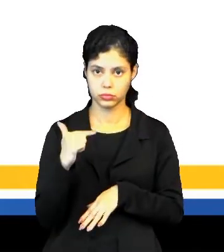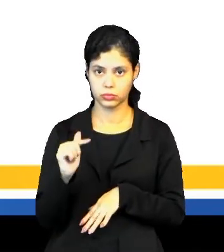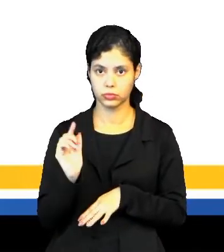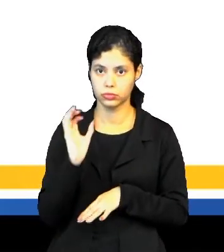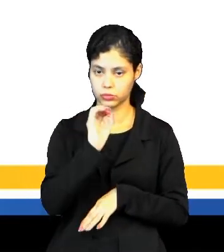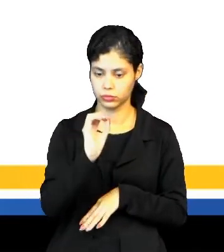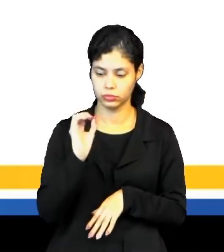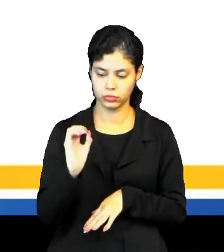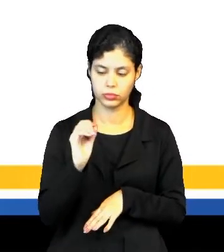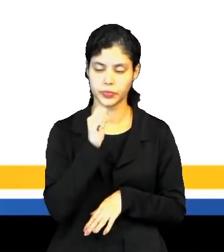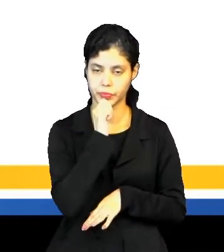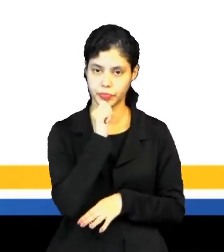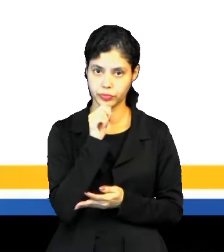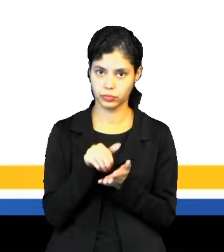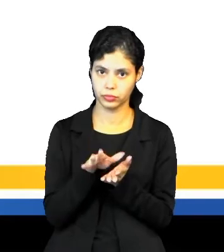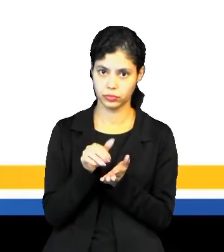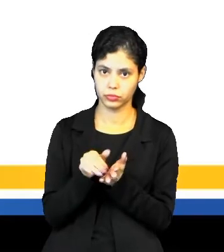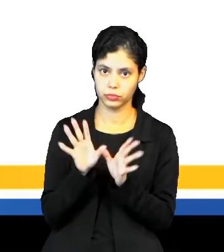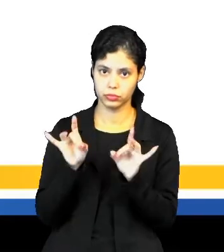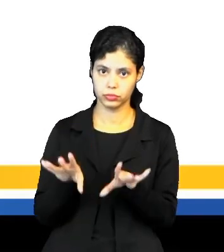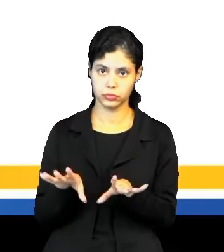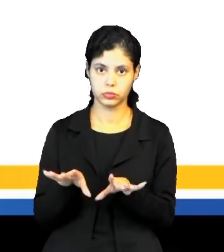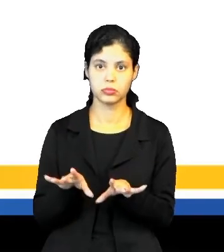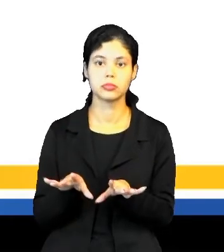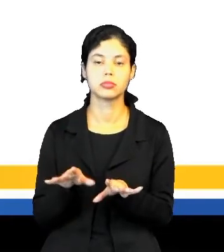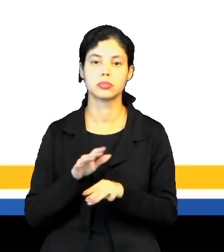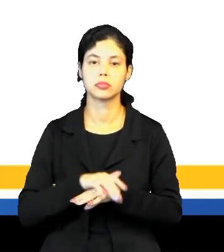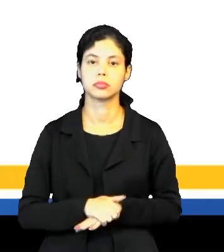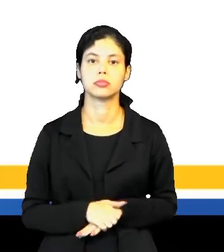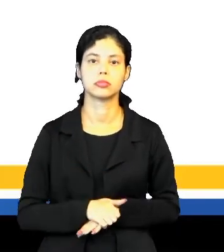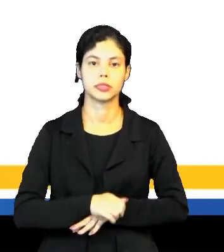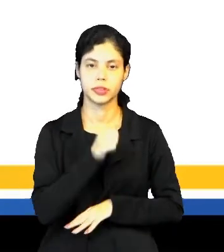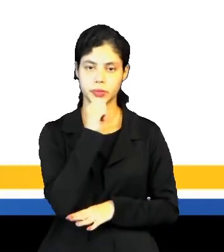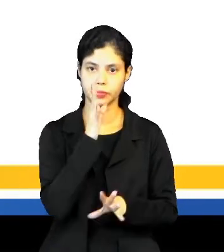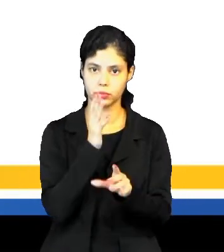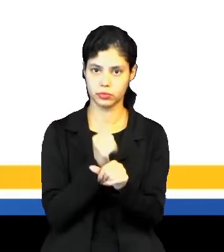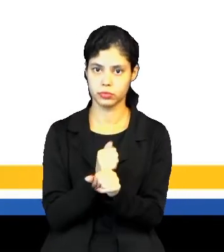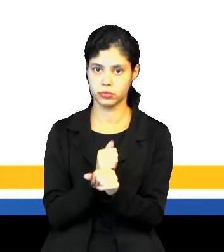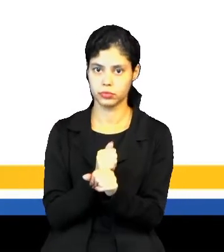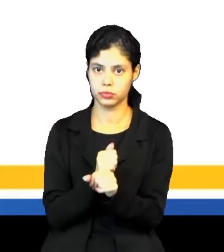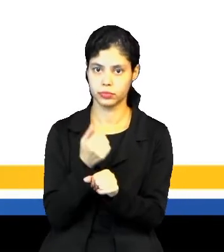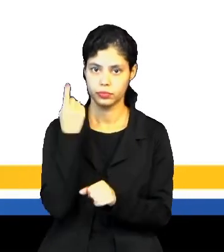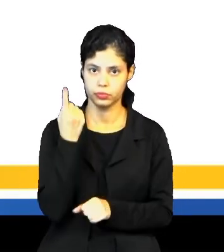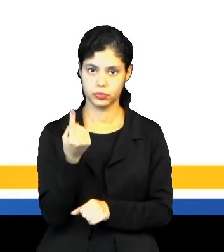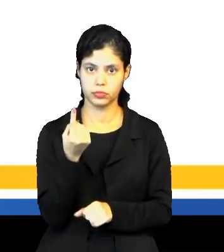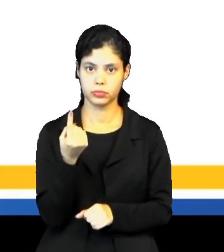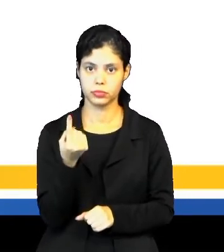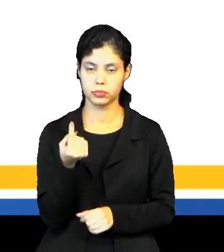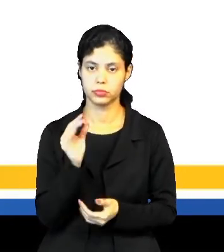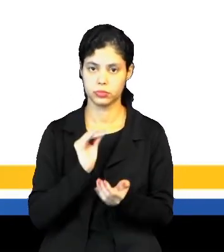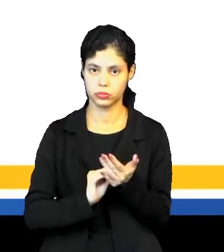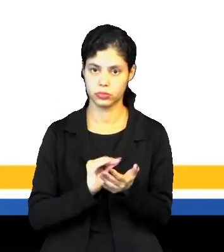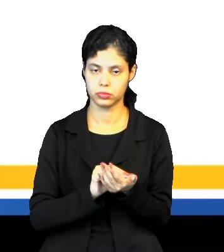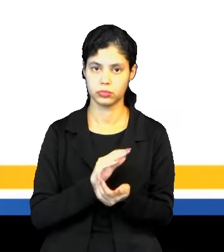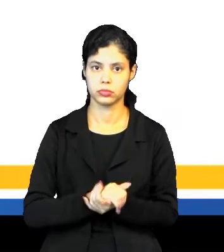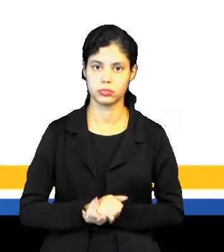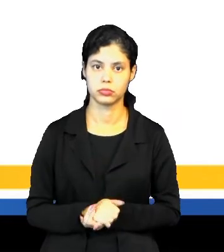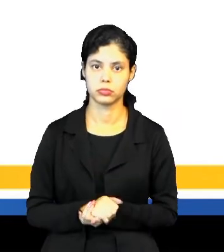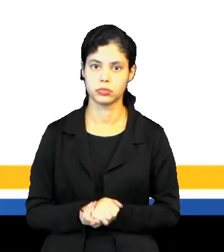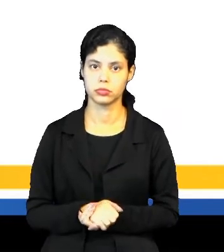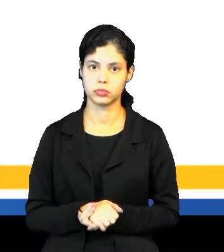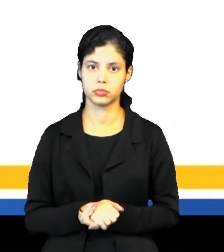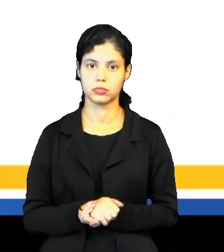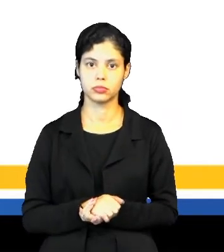00, além de eliminar os dois últimos algarismos, nós vamos somar o número 1 ao que sobrar. Vamos